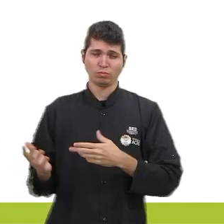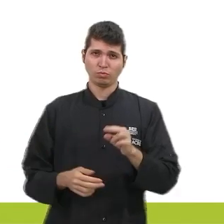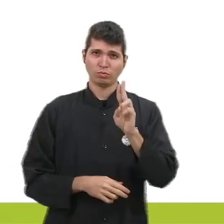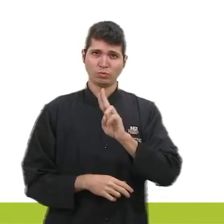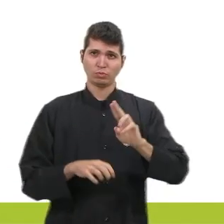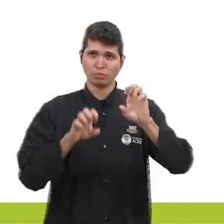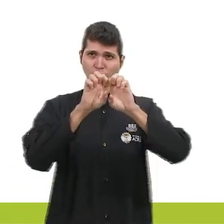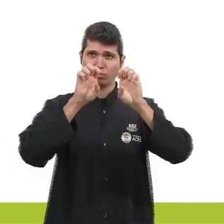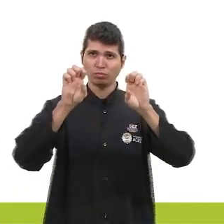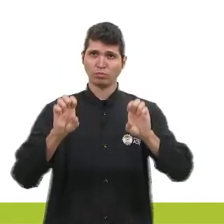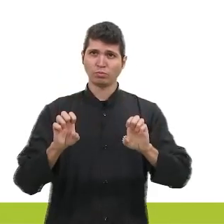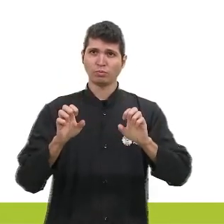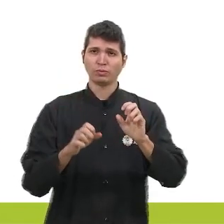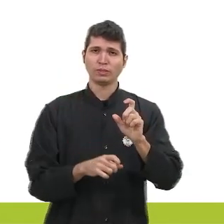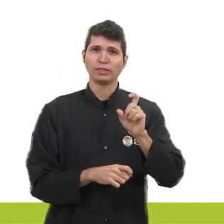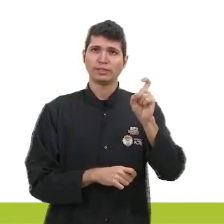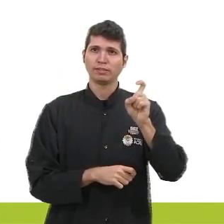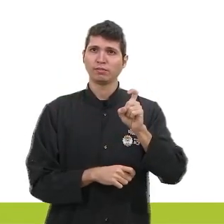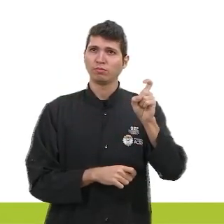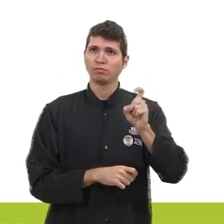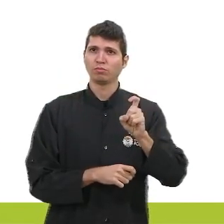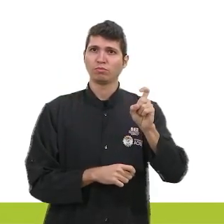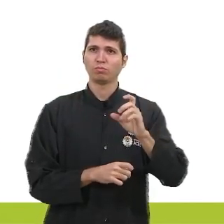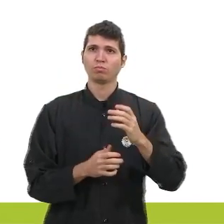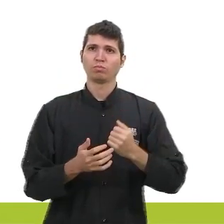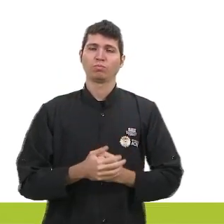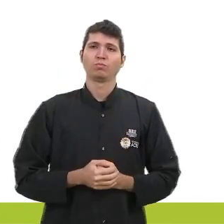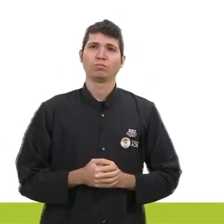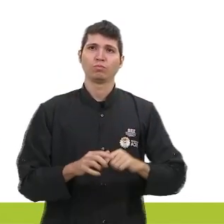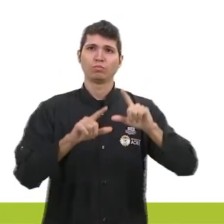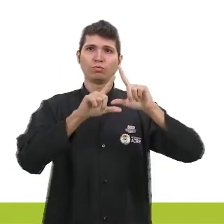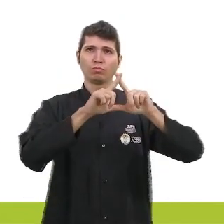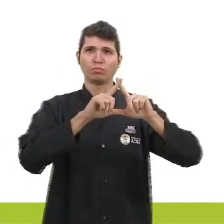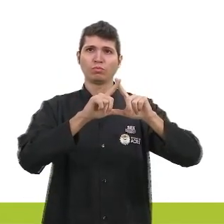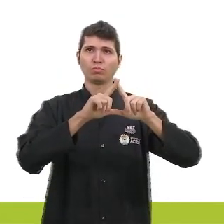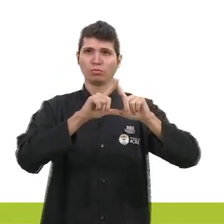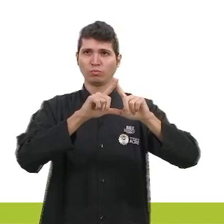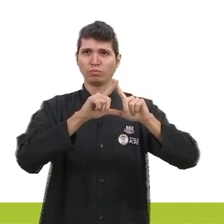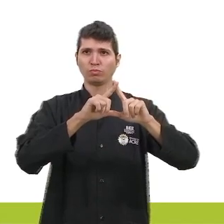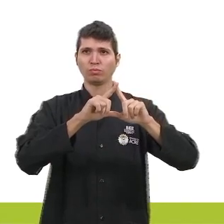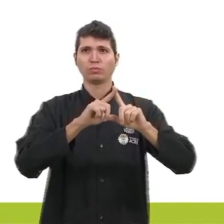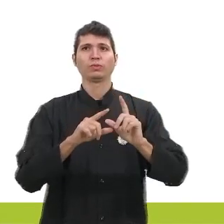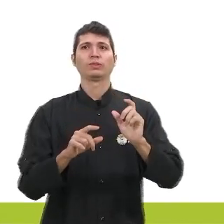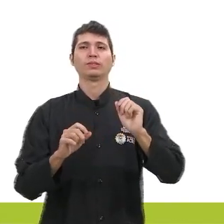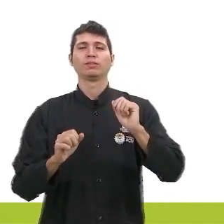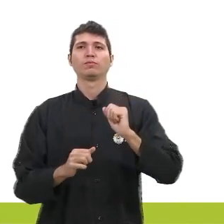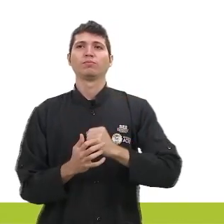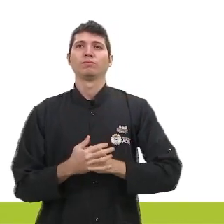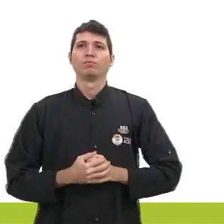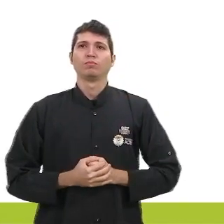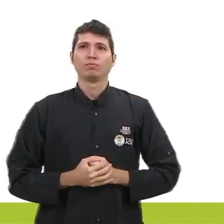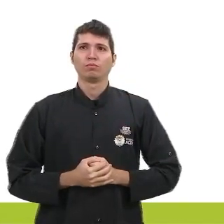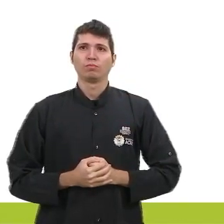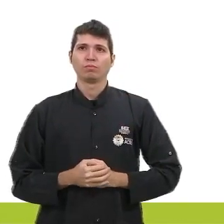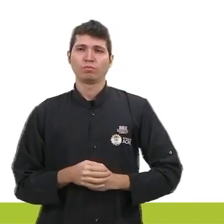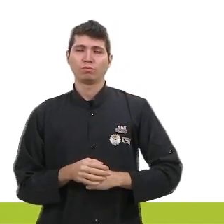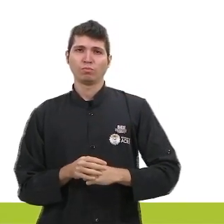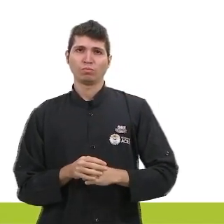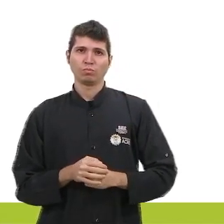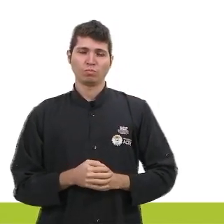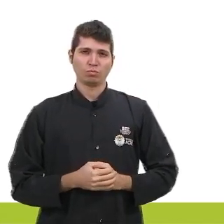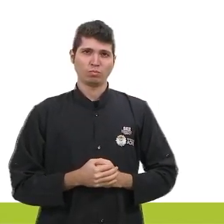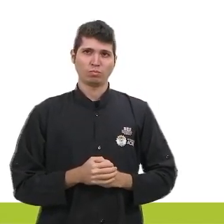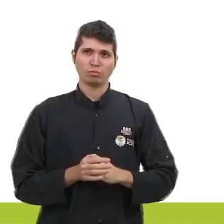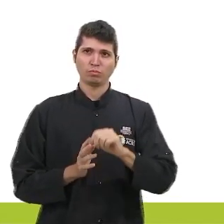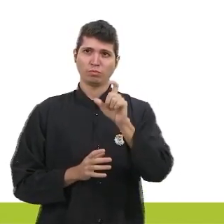para x, o discriminante delta aqui ó, na formulazinha e o resumo da fórmula de Bhaskara, tá bom? Onde envolve aquelas